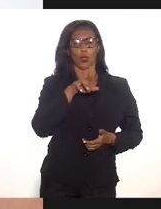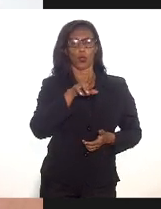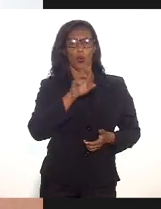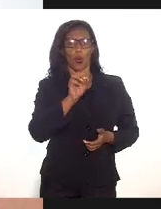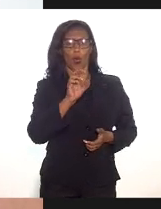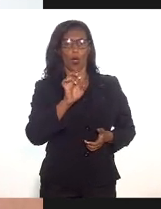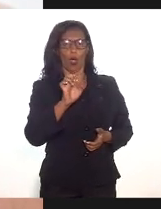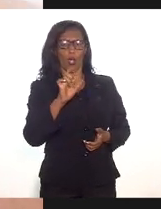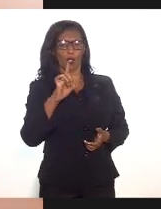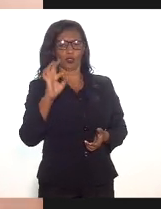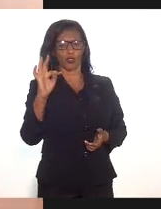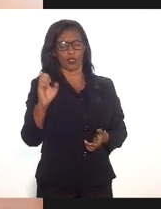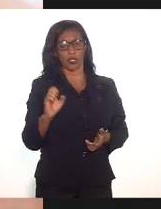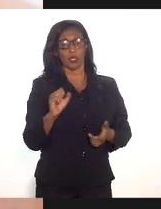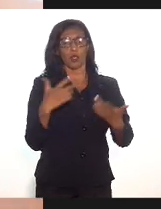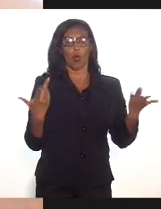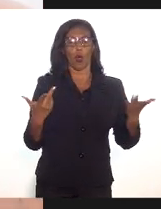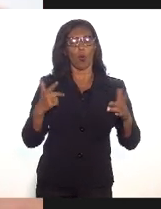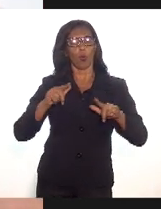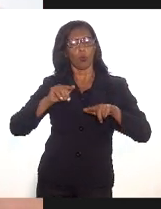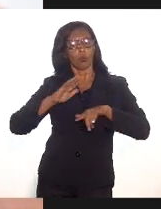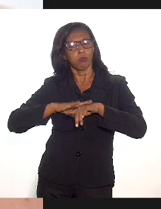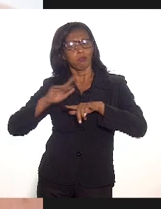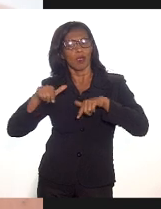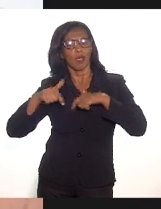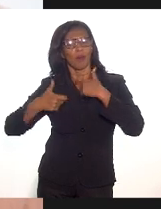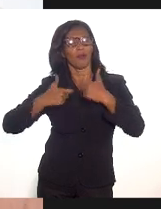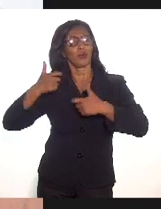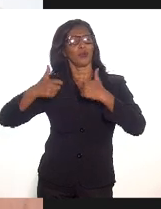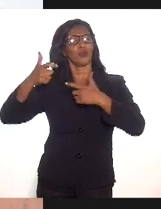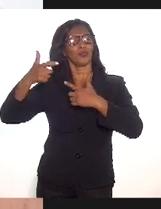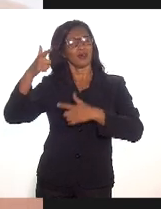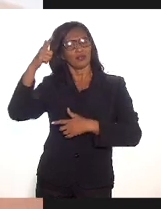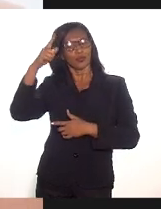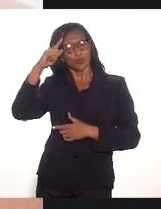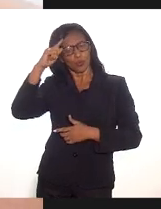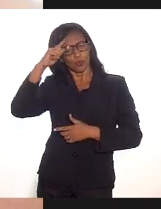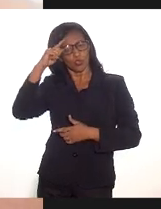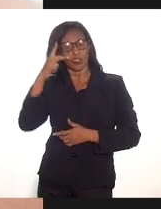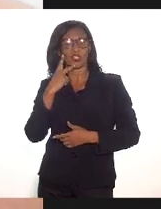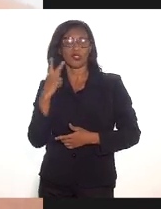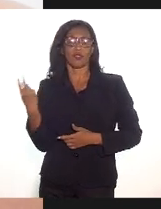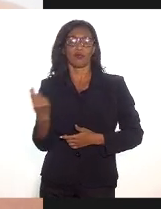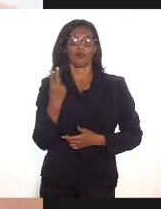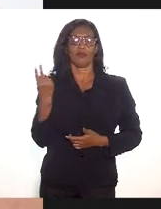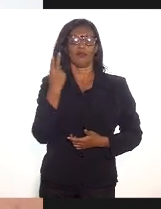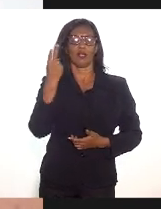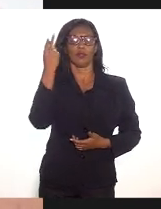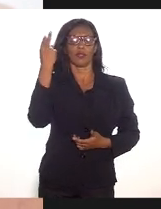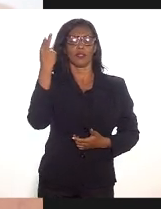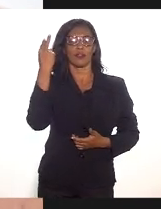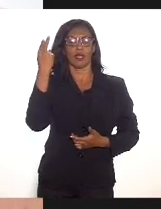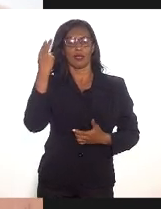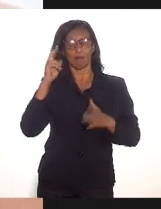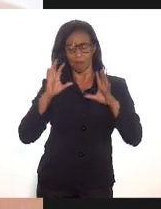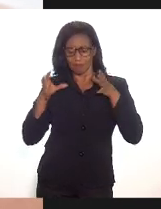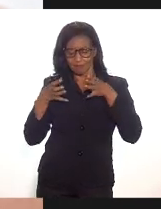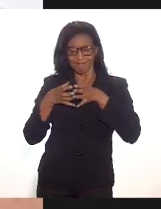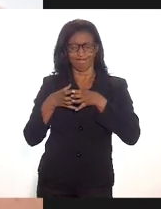uma luta que a gente tem em defesa dos royalties, a gente fala de valorizar a nossa classe